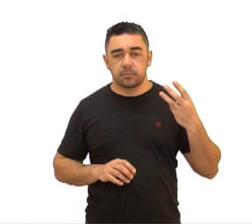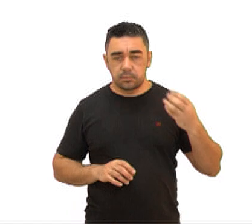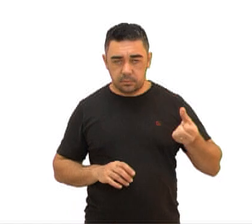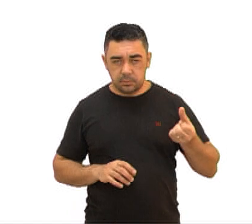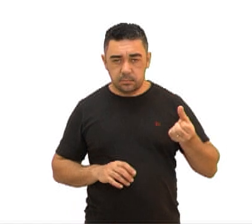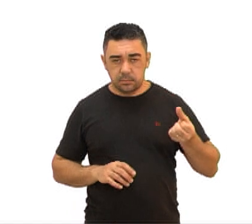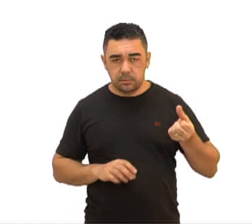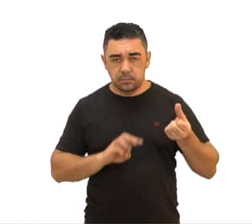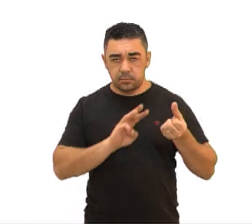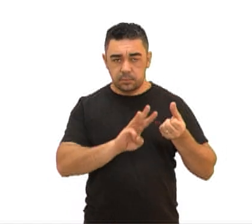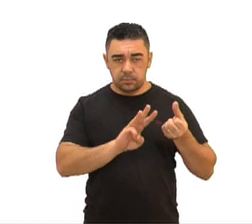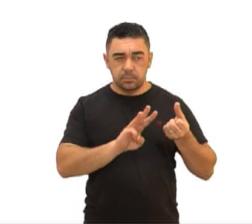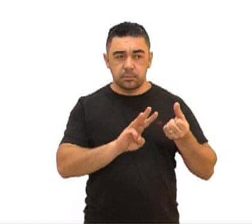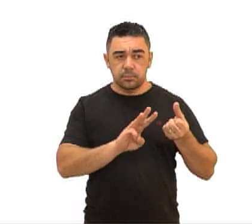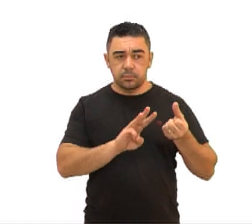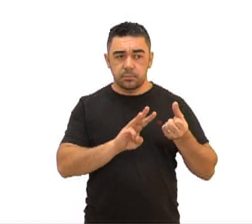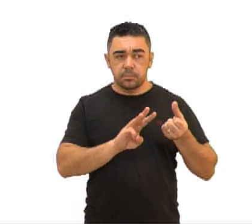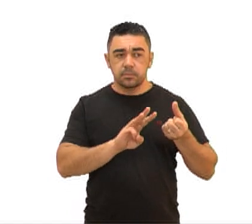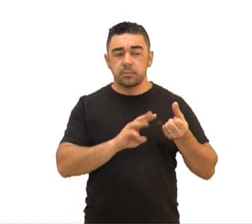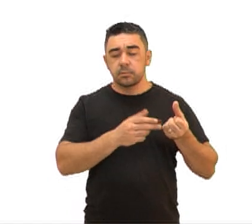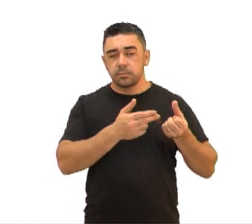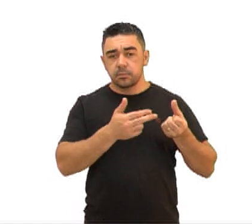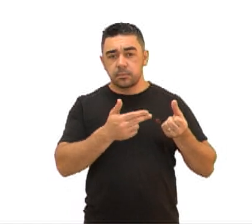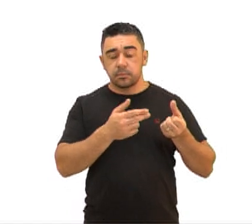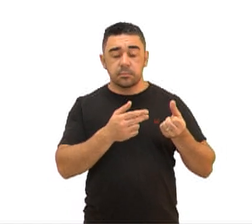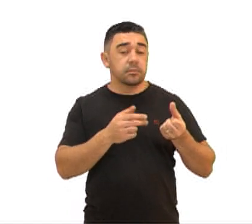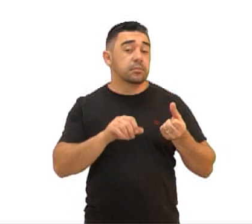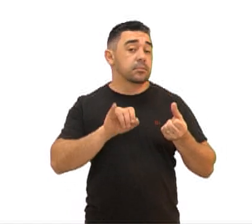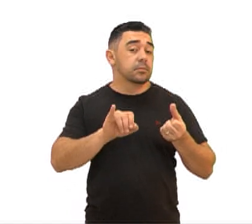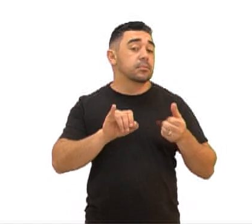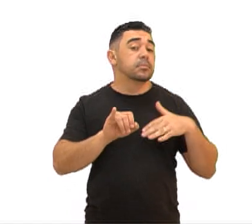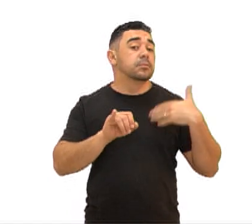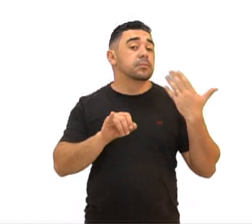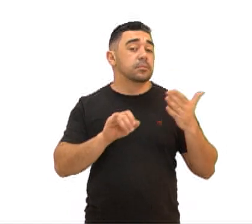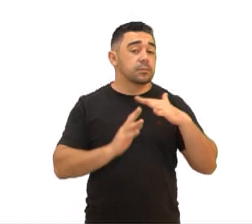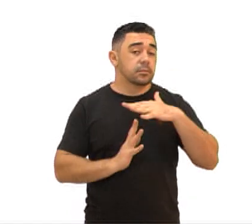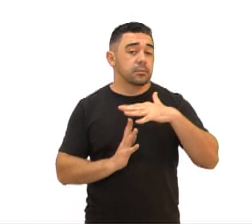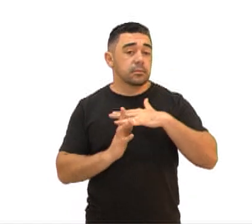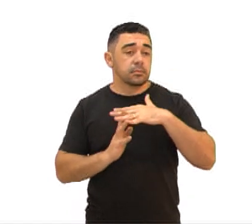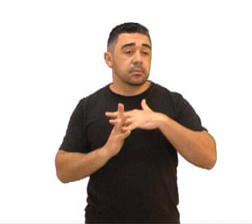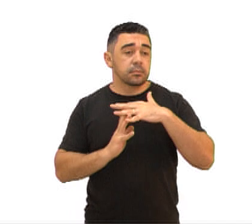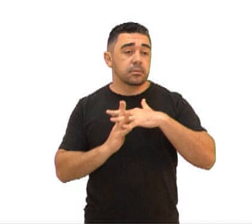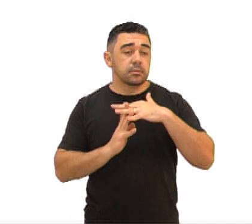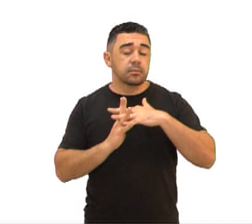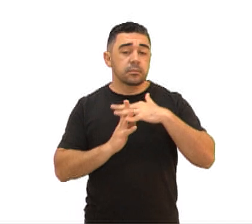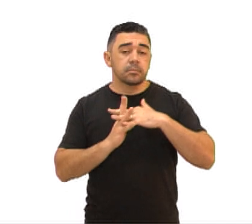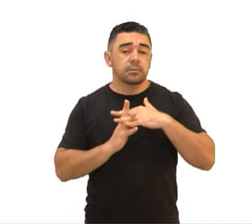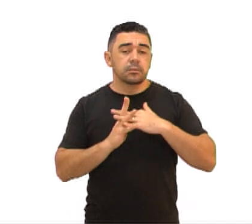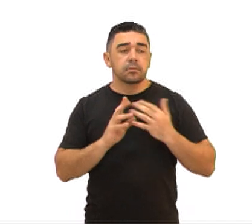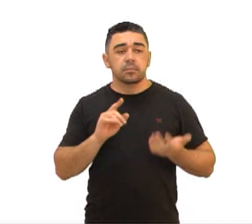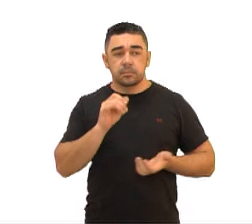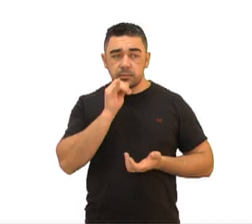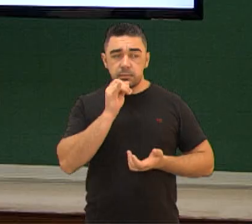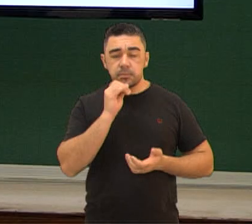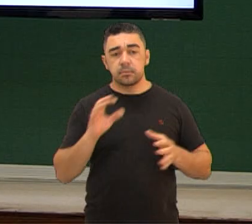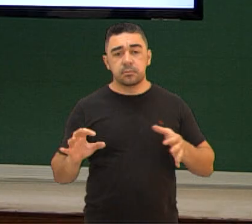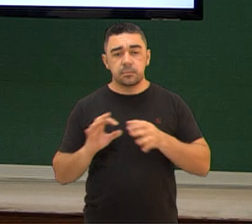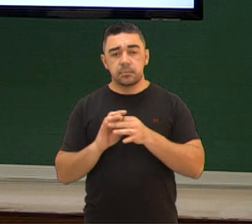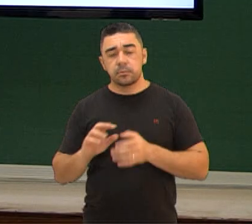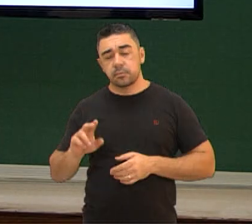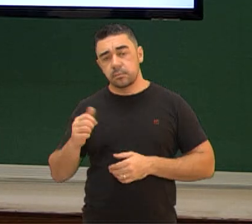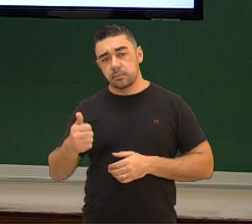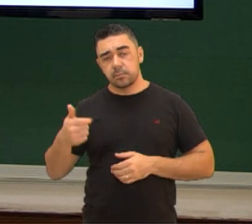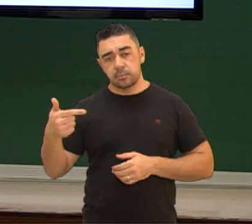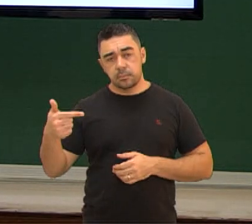36 watts. Eu quero saber qual que é a corrente máxima que passa nesse circuito. E a corrente máxima vai estar ligada à tensão, que é